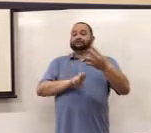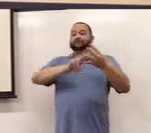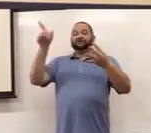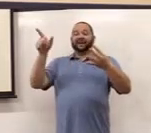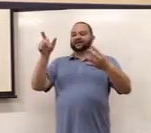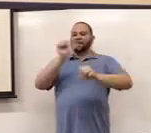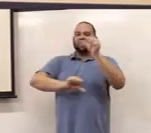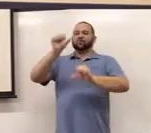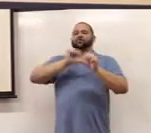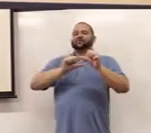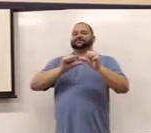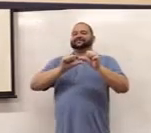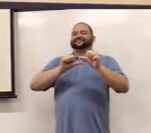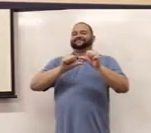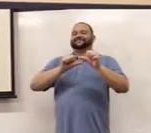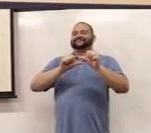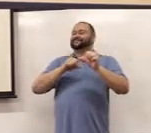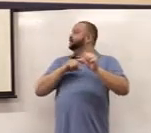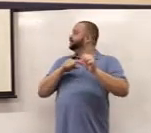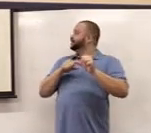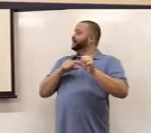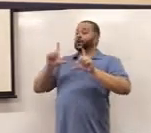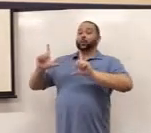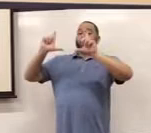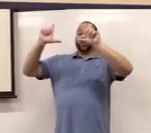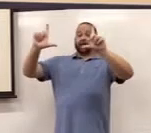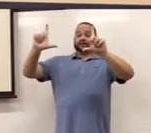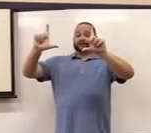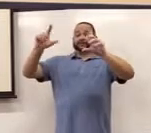completamente diferente. No cartaz, ele fala assim: